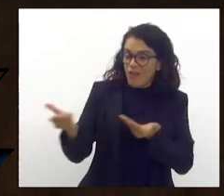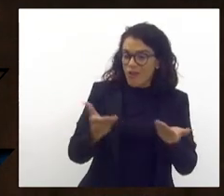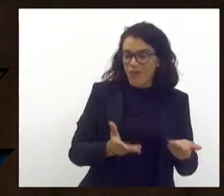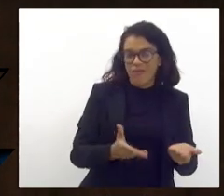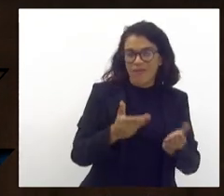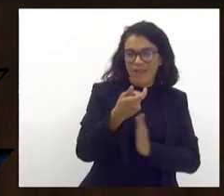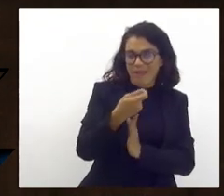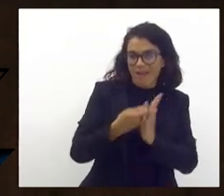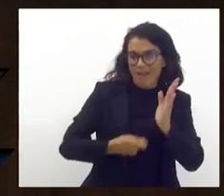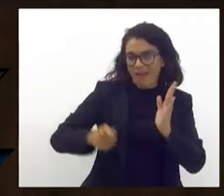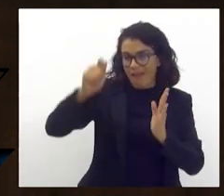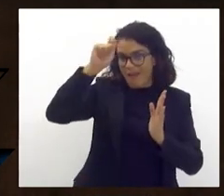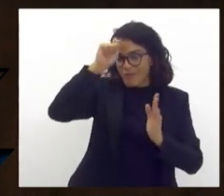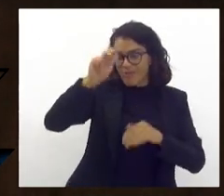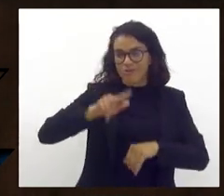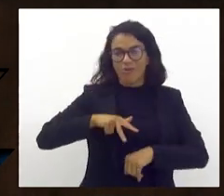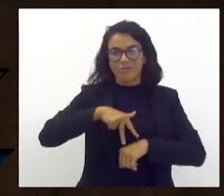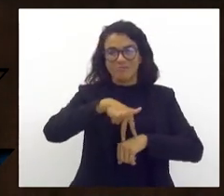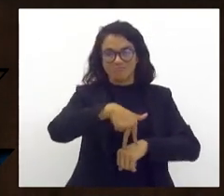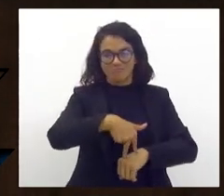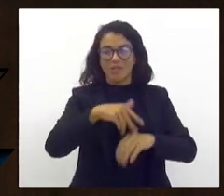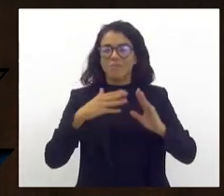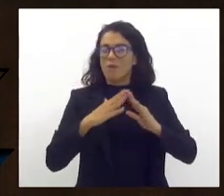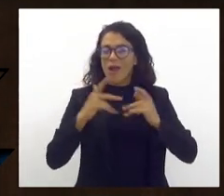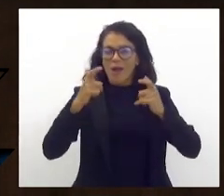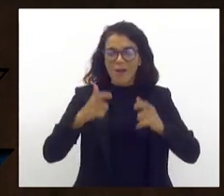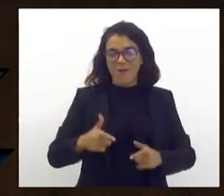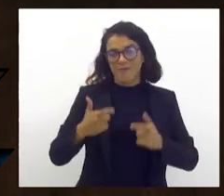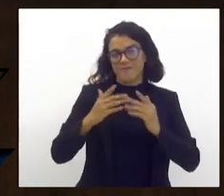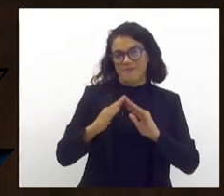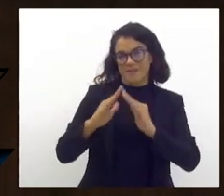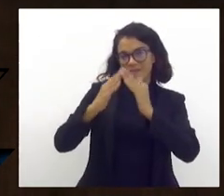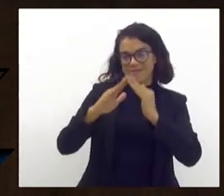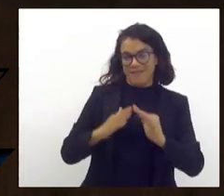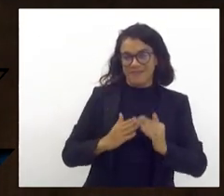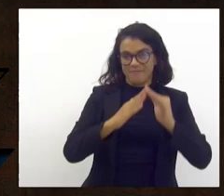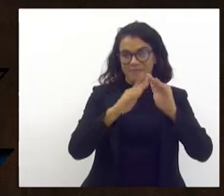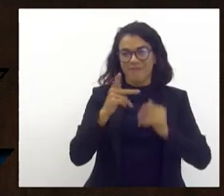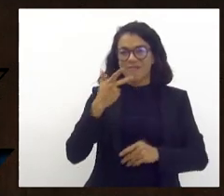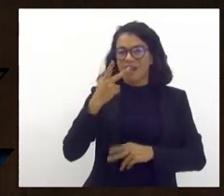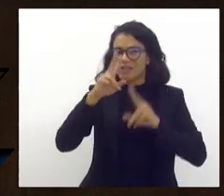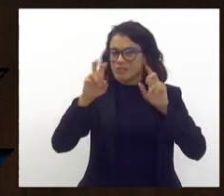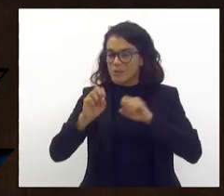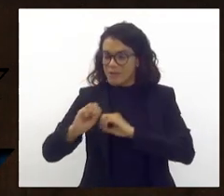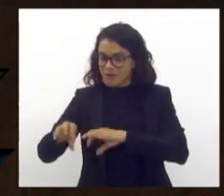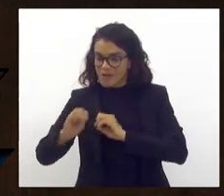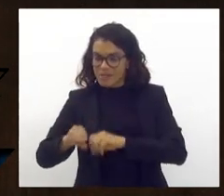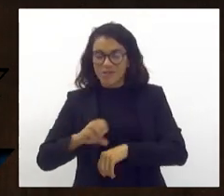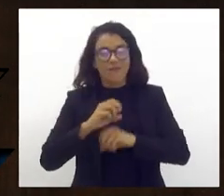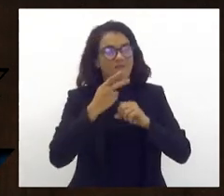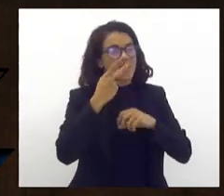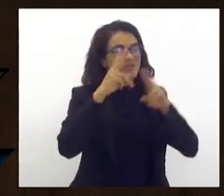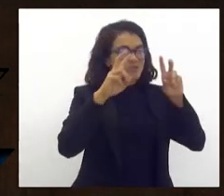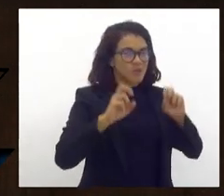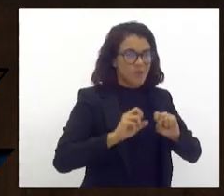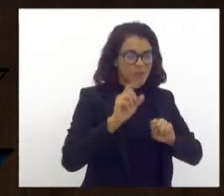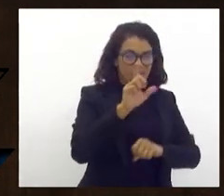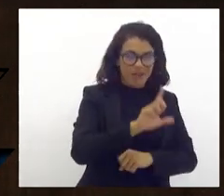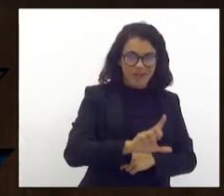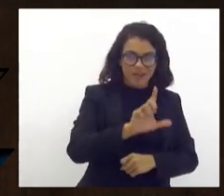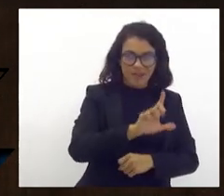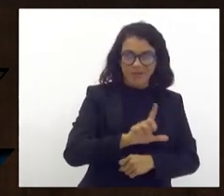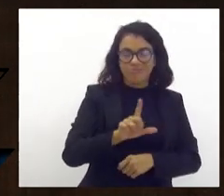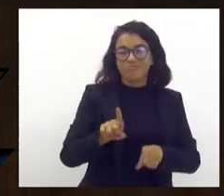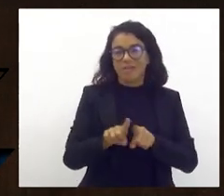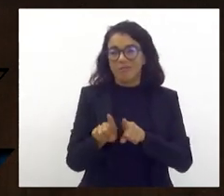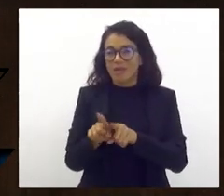favela para um protagonismo tão fundamental e importante. Se a gente fala de educação, se a gente fala de literatura, e a